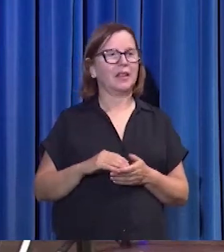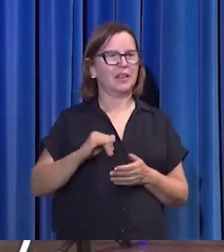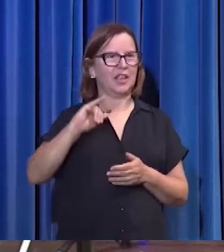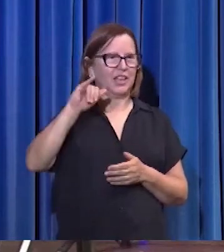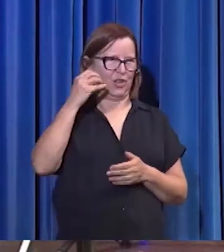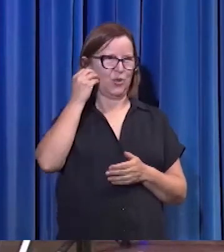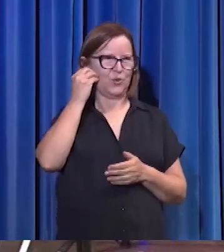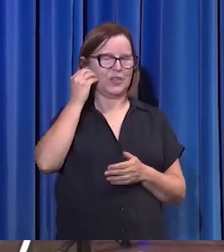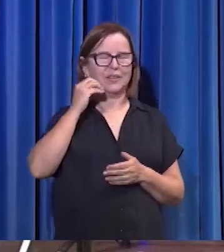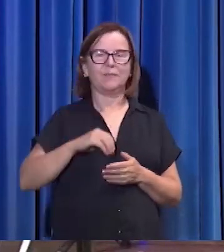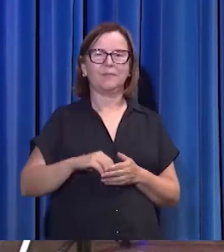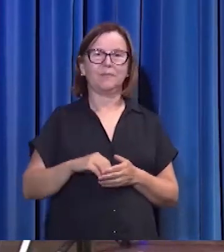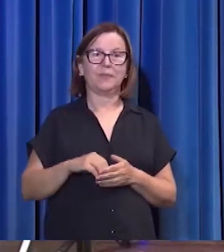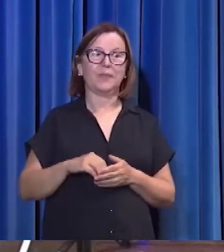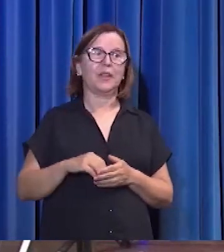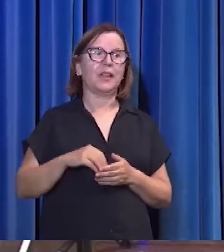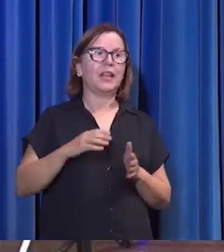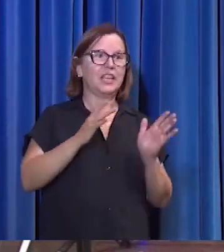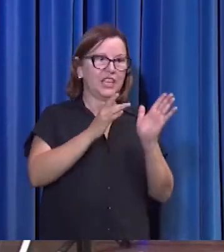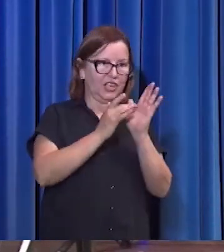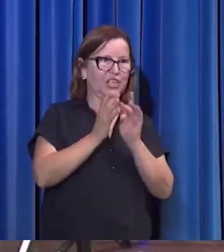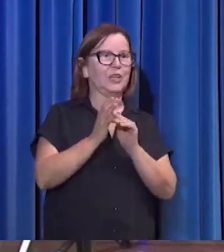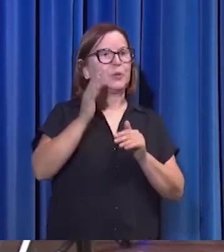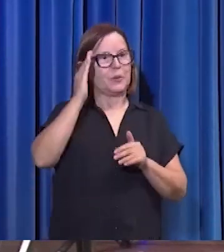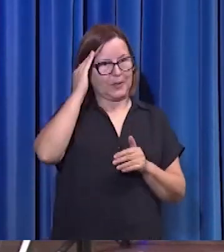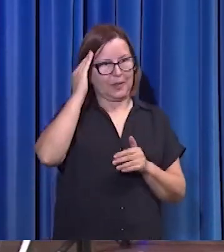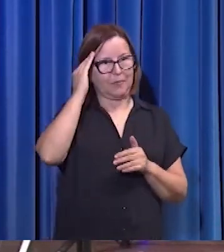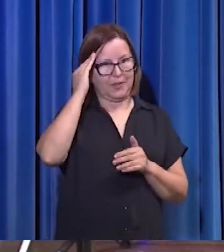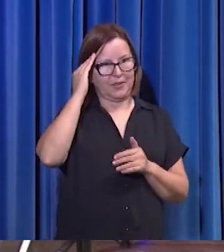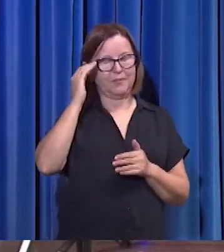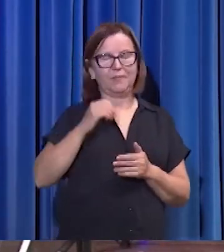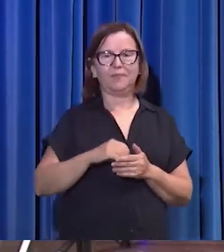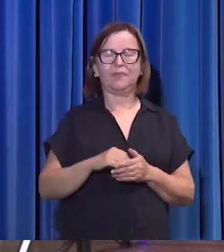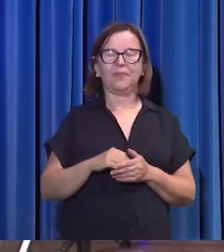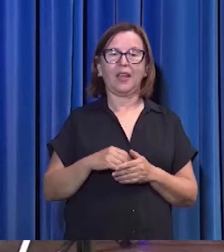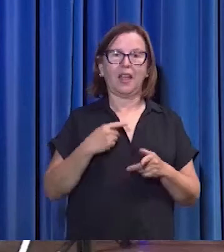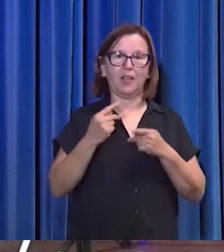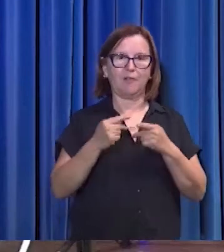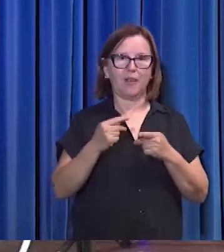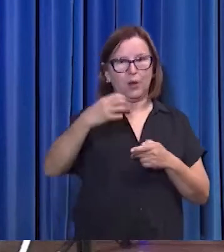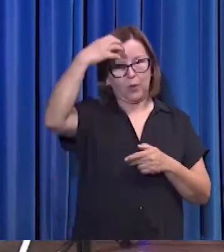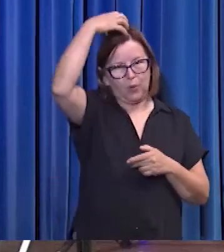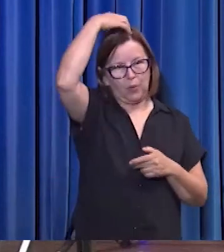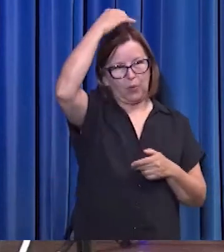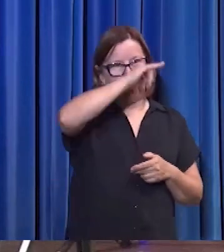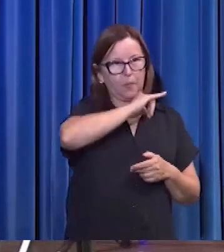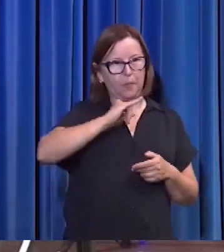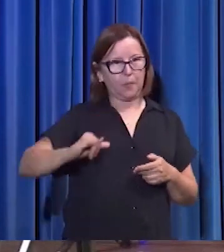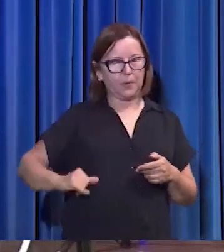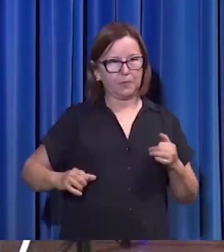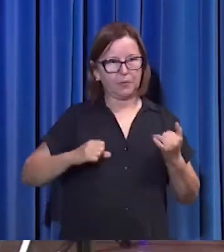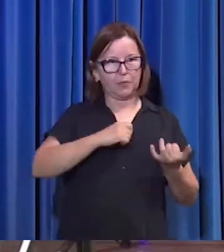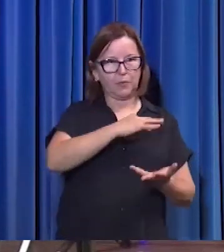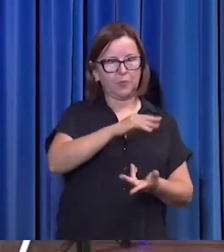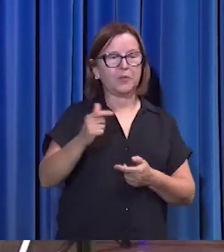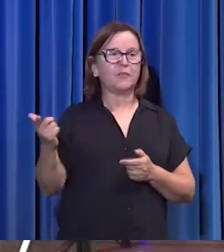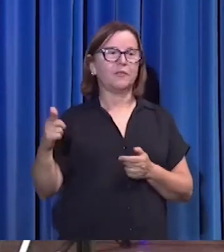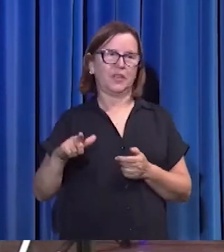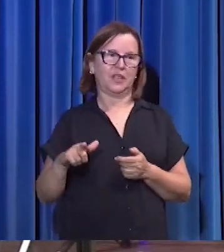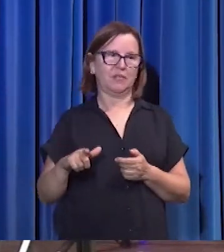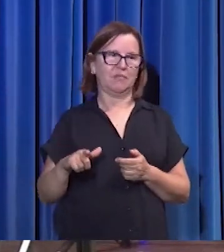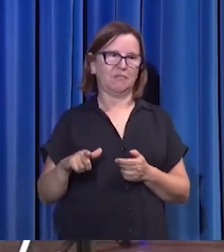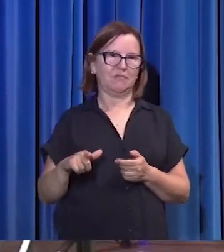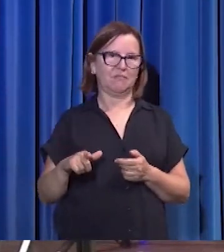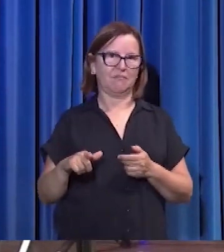ia acontecer. O príncipe deste mundo vem aí e ele, aqui essa palavra, ele não tem nada